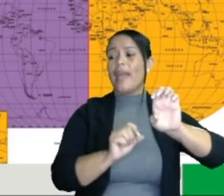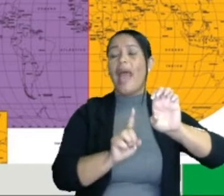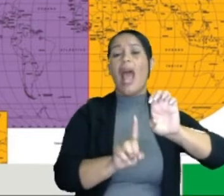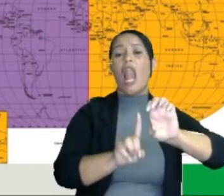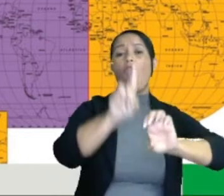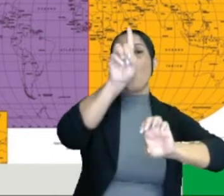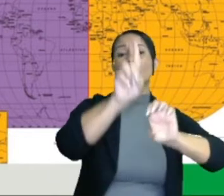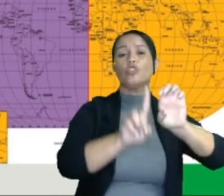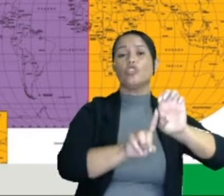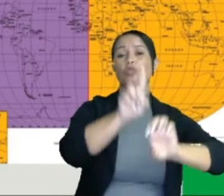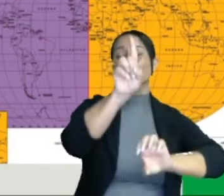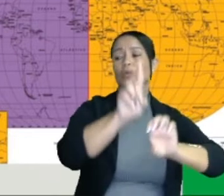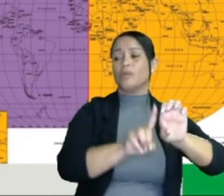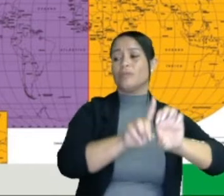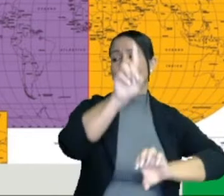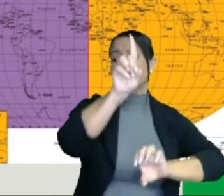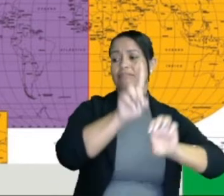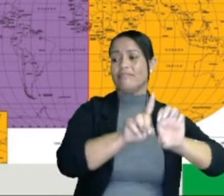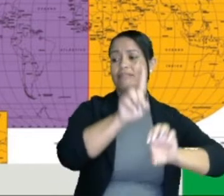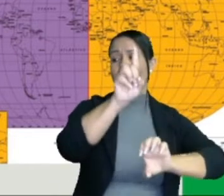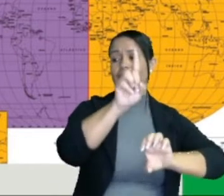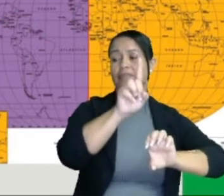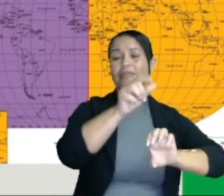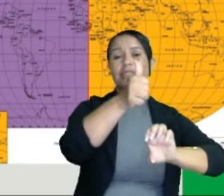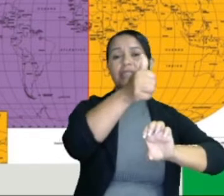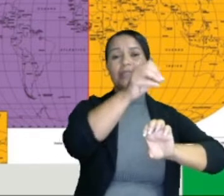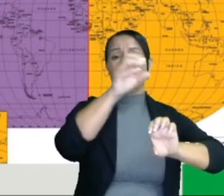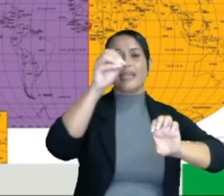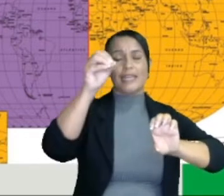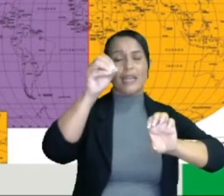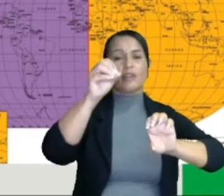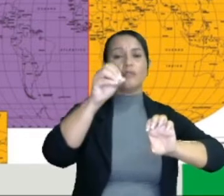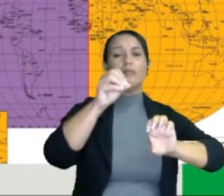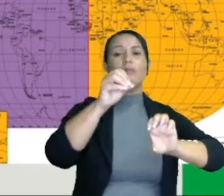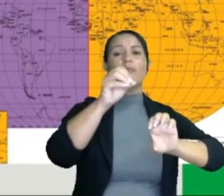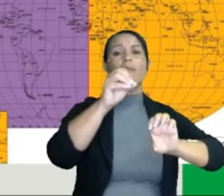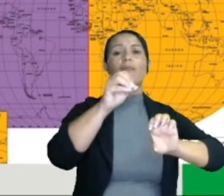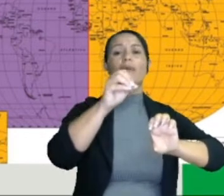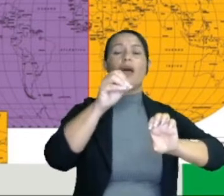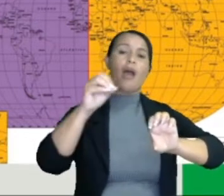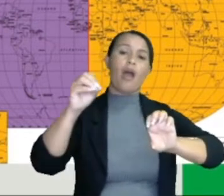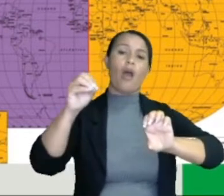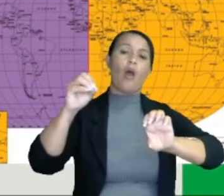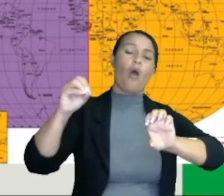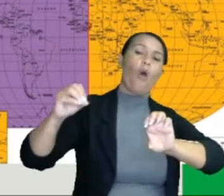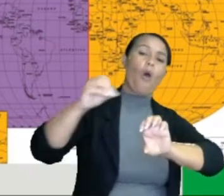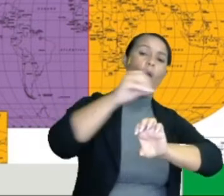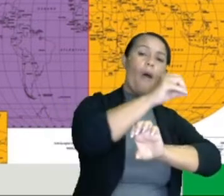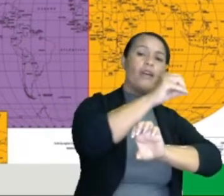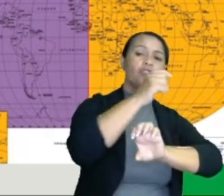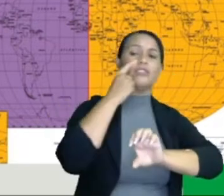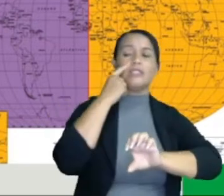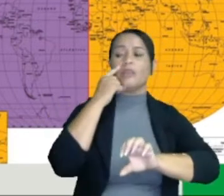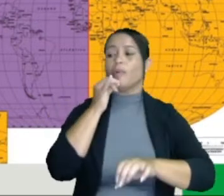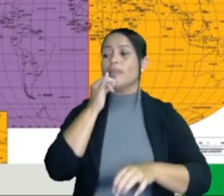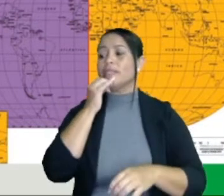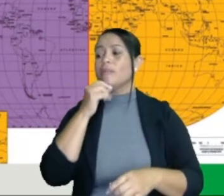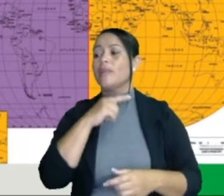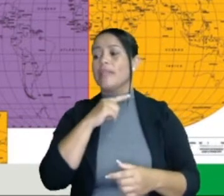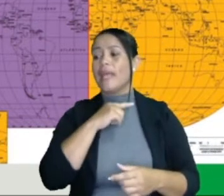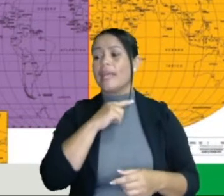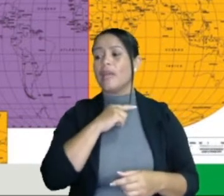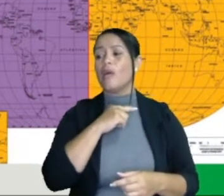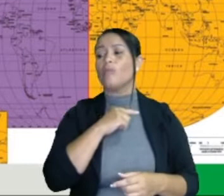exatamente aí 100 graus para oeste, né? Exatamente por conta do meridiano de Greenwich. Então aqui você teria as